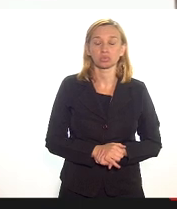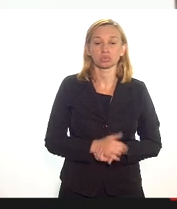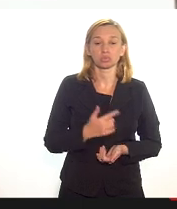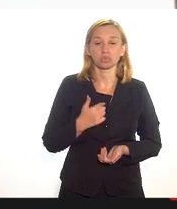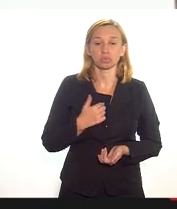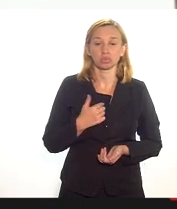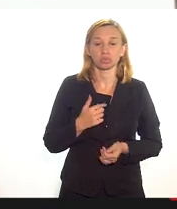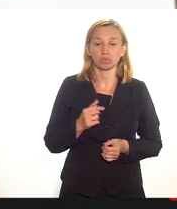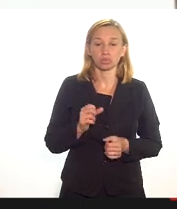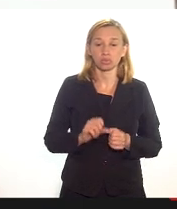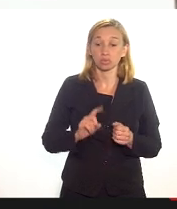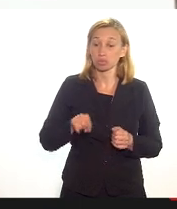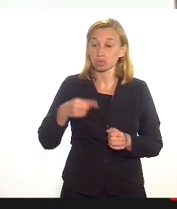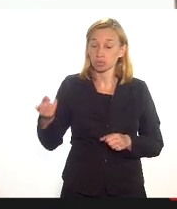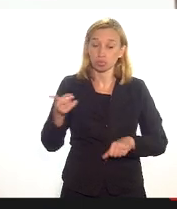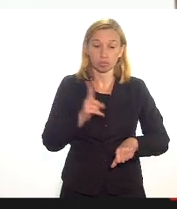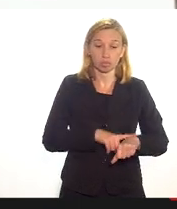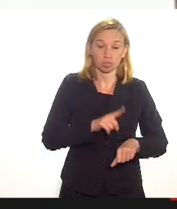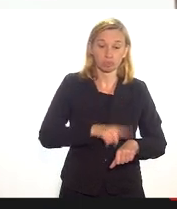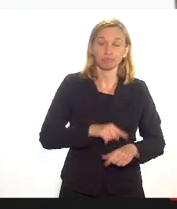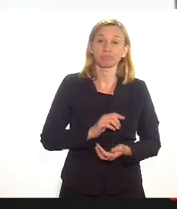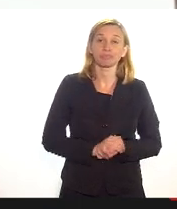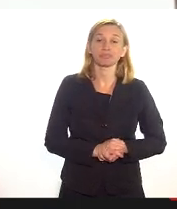outros momentos históricos.